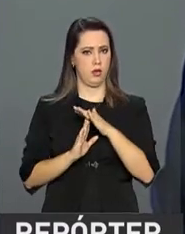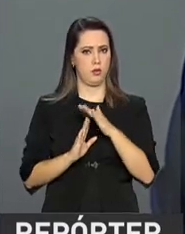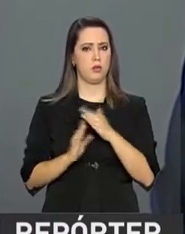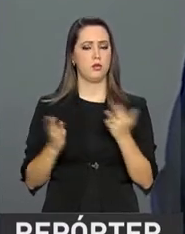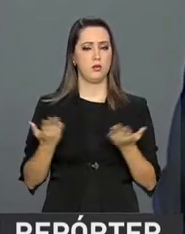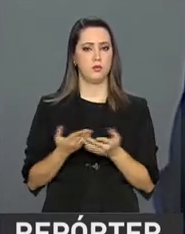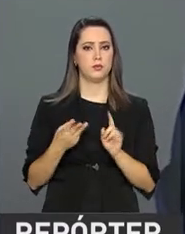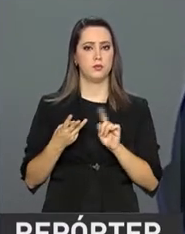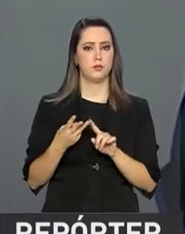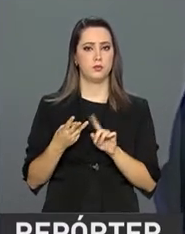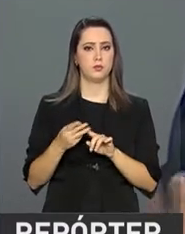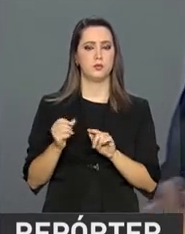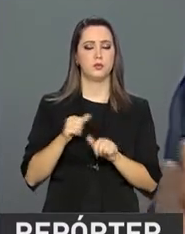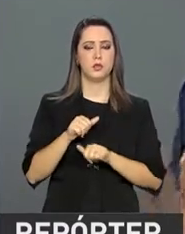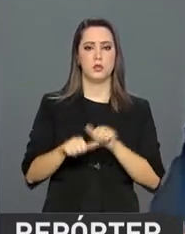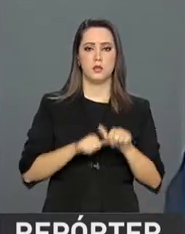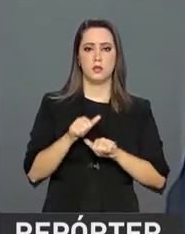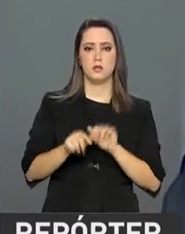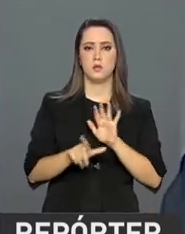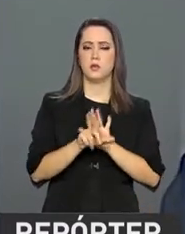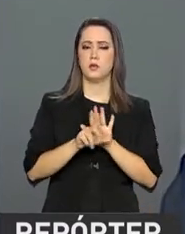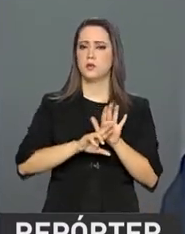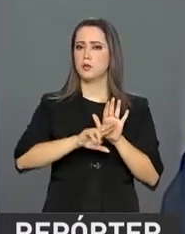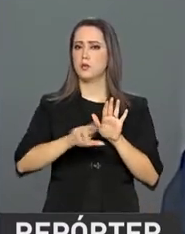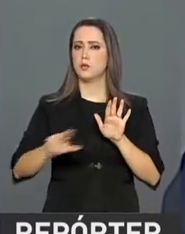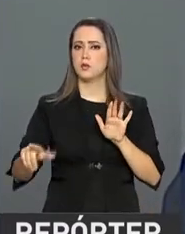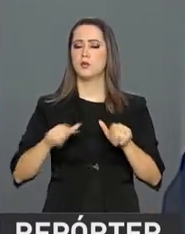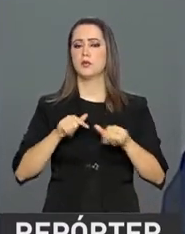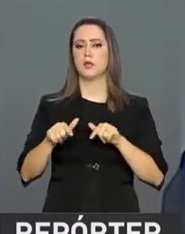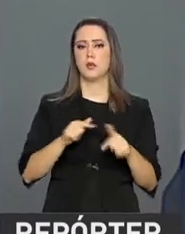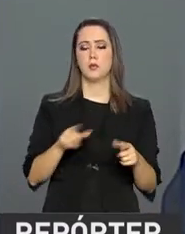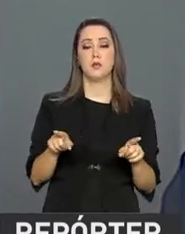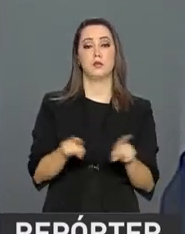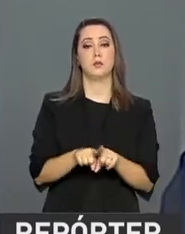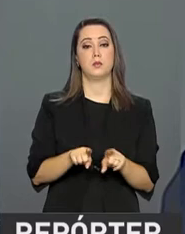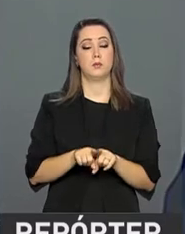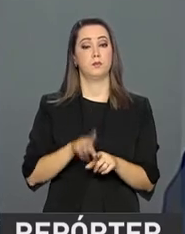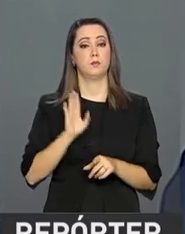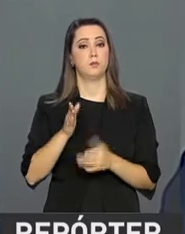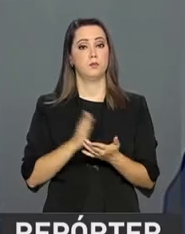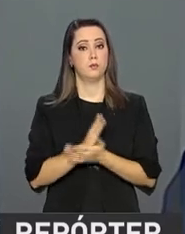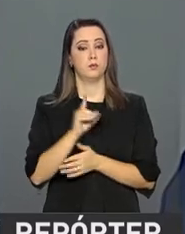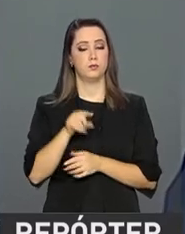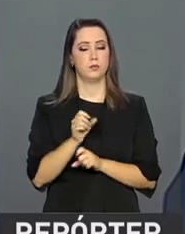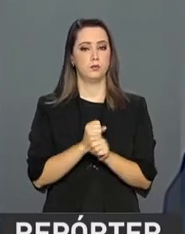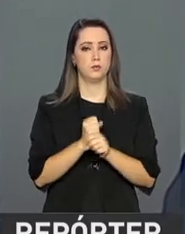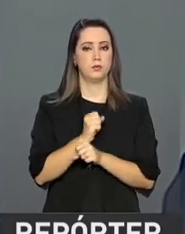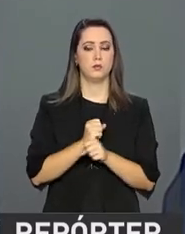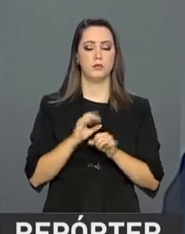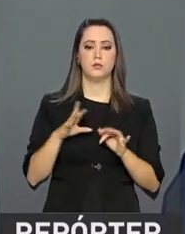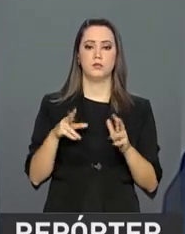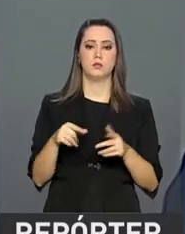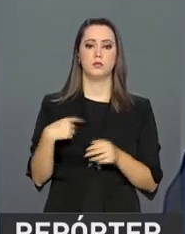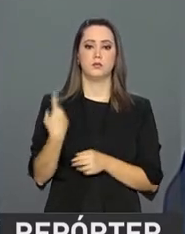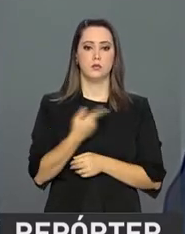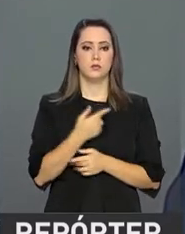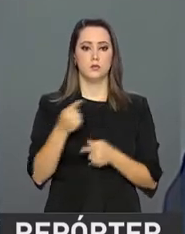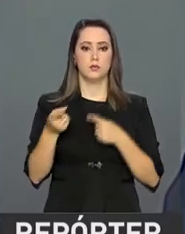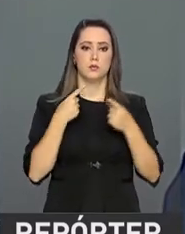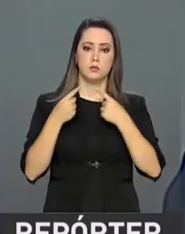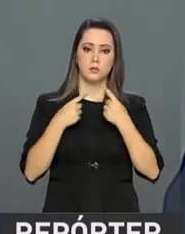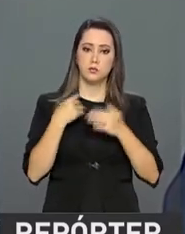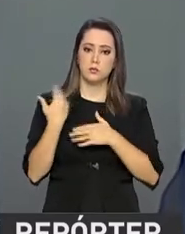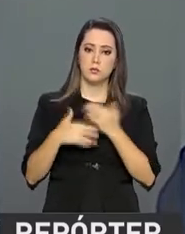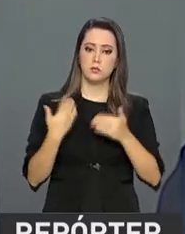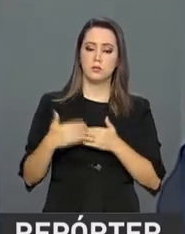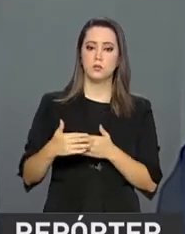aprovação das reformas em geral por reforma trabalhista aprovada de ano e toda as discussões em